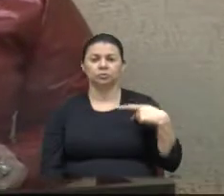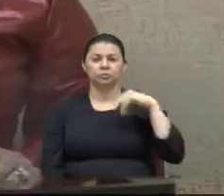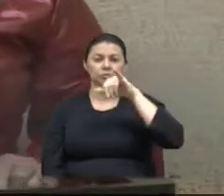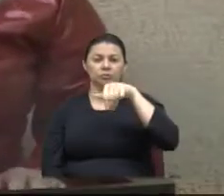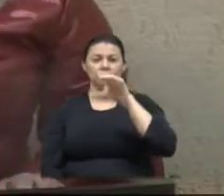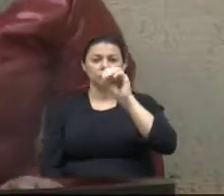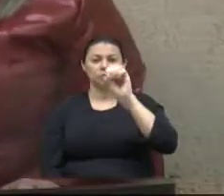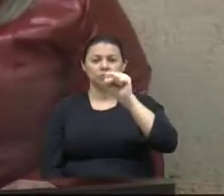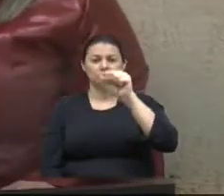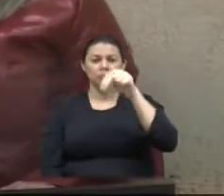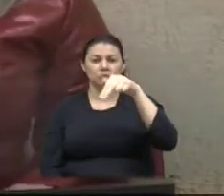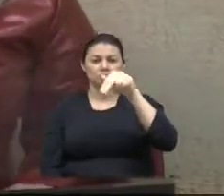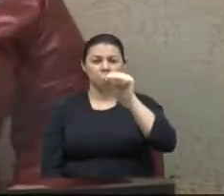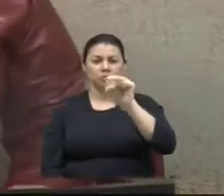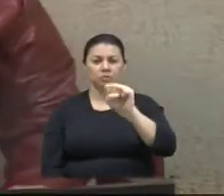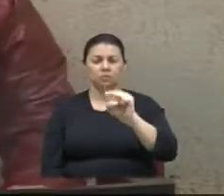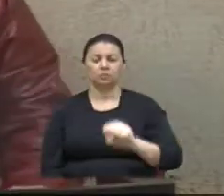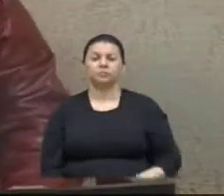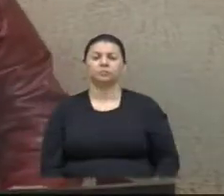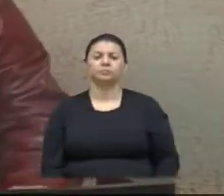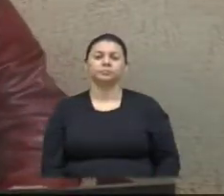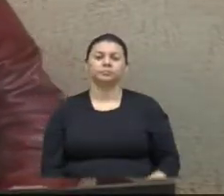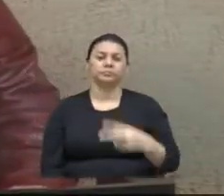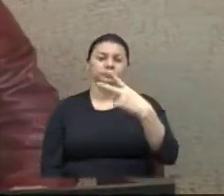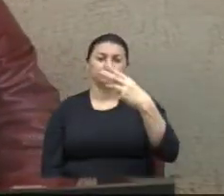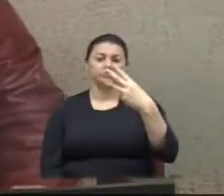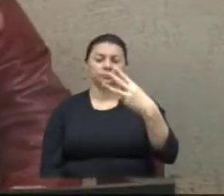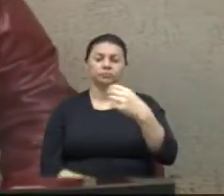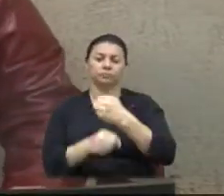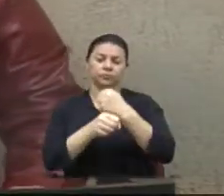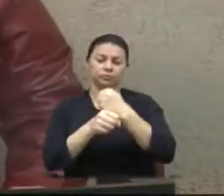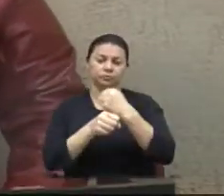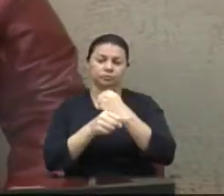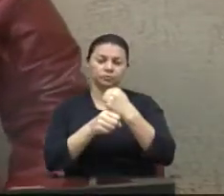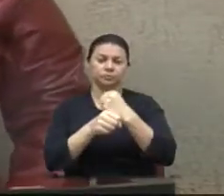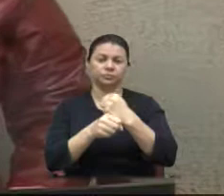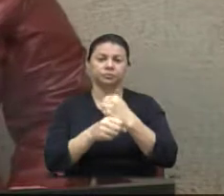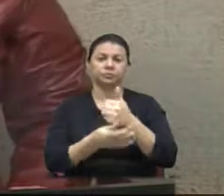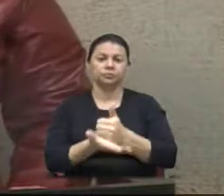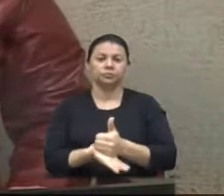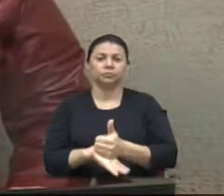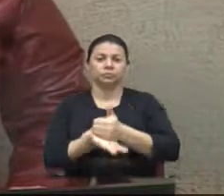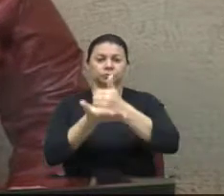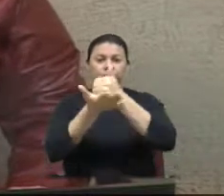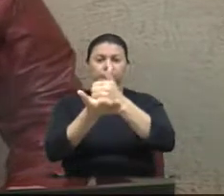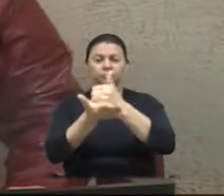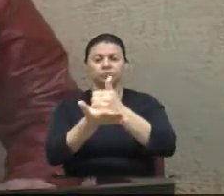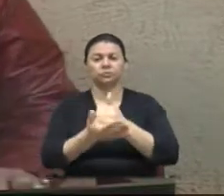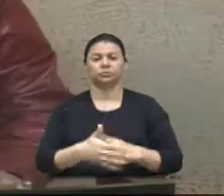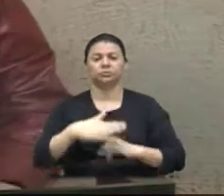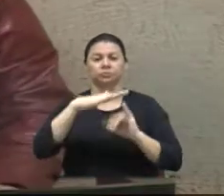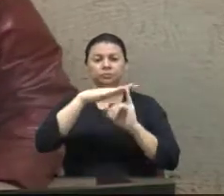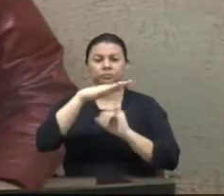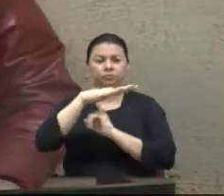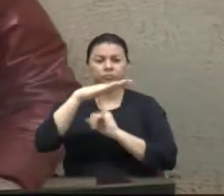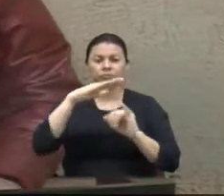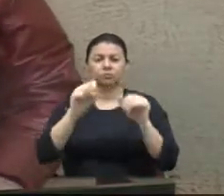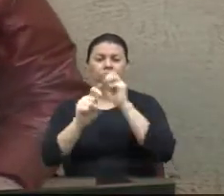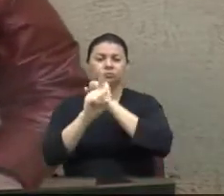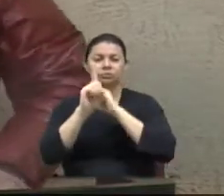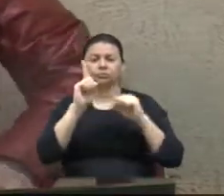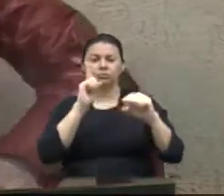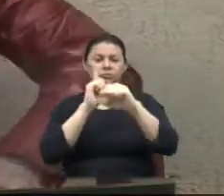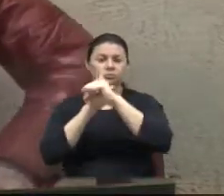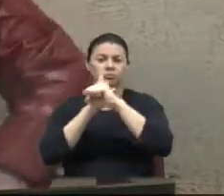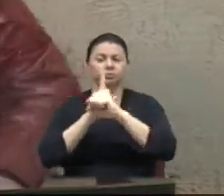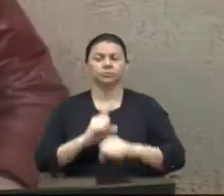e na nossa igreja desenvolve alguns projetos e após alguns projetos com a ajuda das entidades sociais como por exemplo lucro